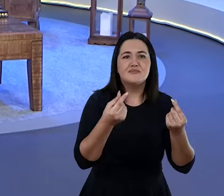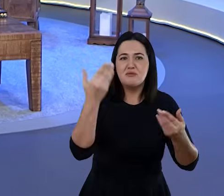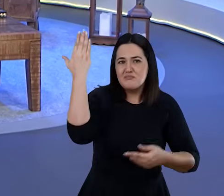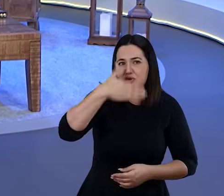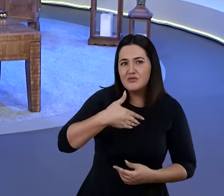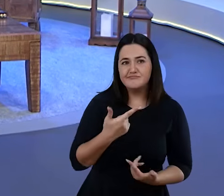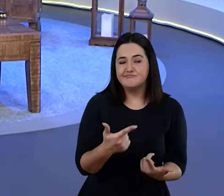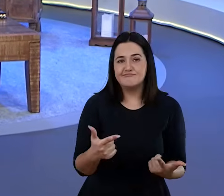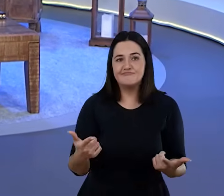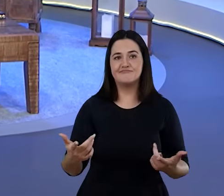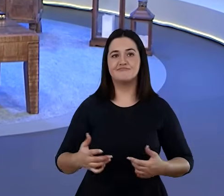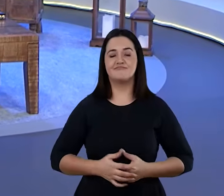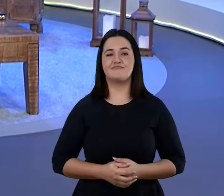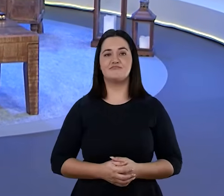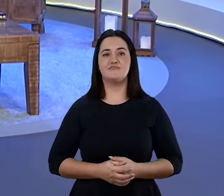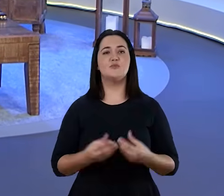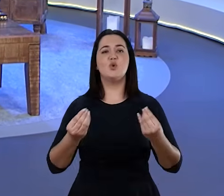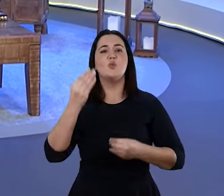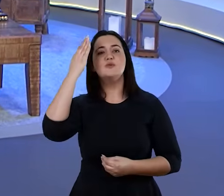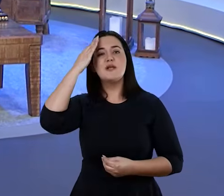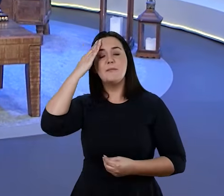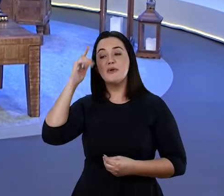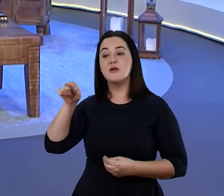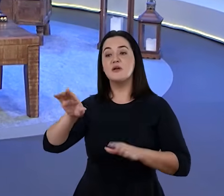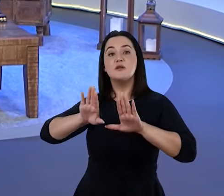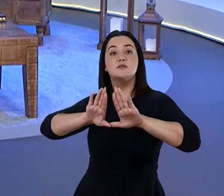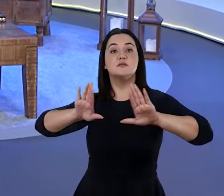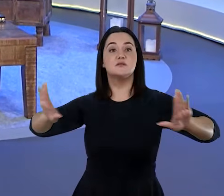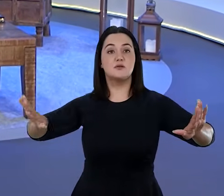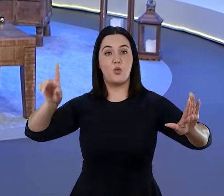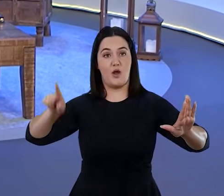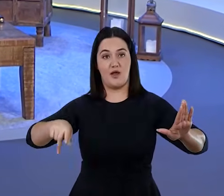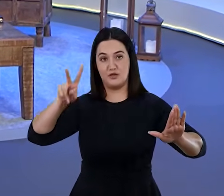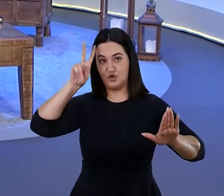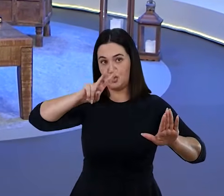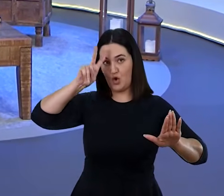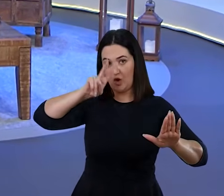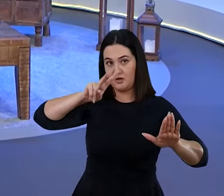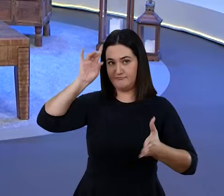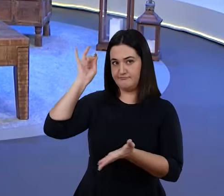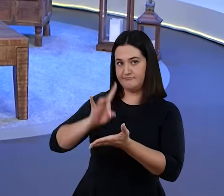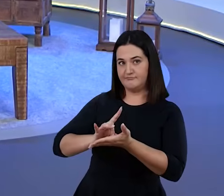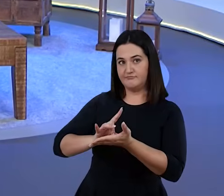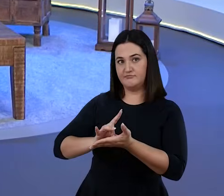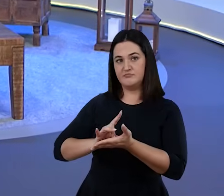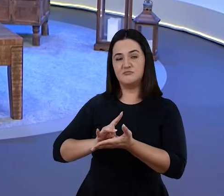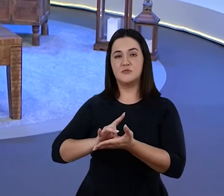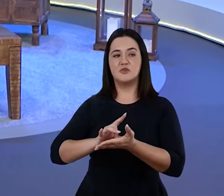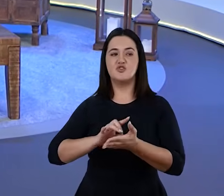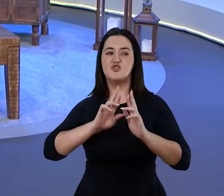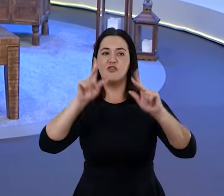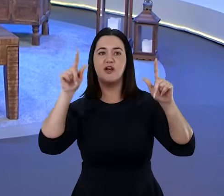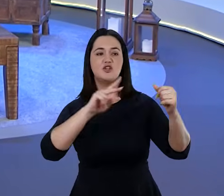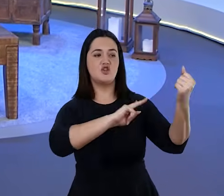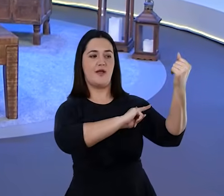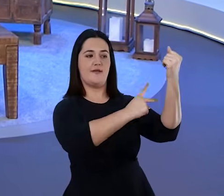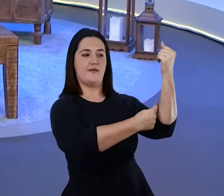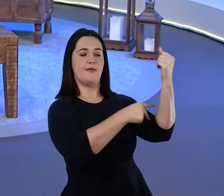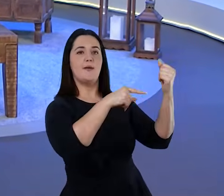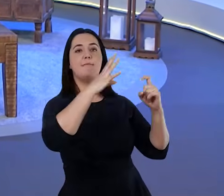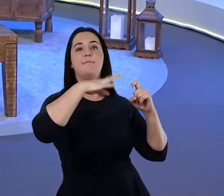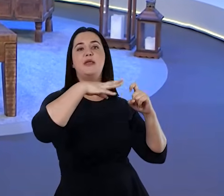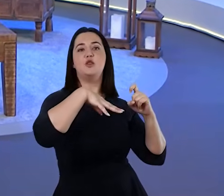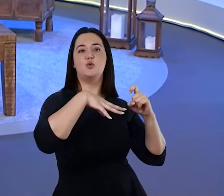e como posso saber que Sansão, então, seria um relato histórico e não um mito como foi a história de Hércules ou